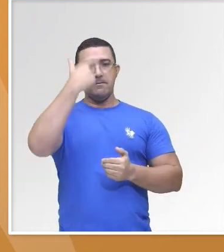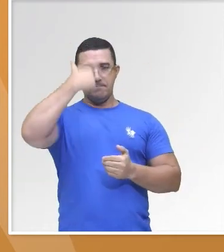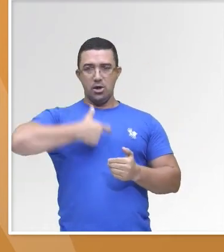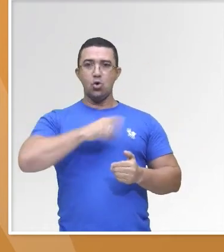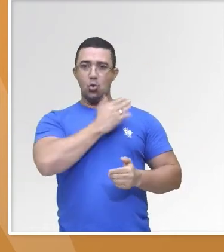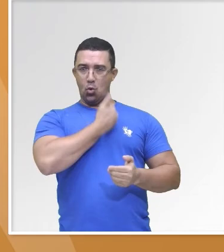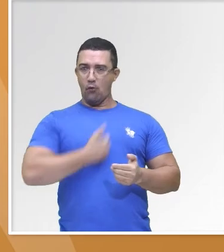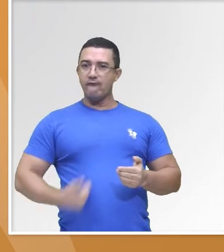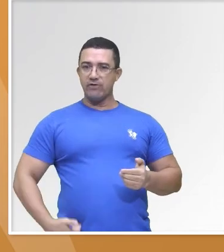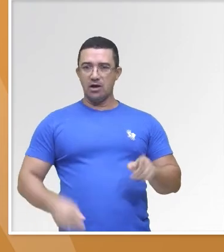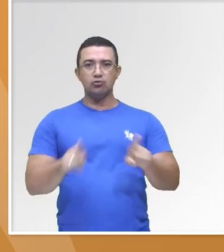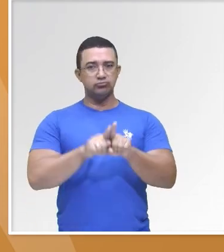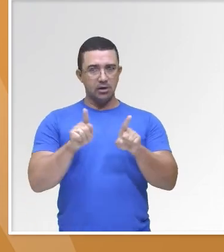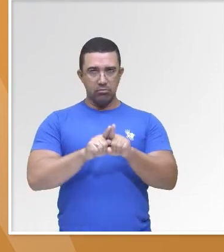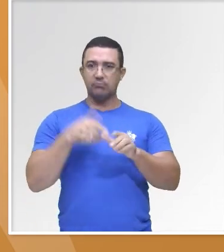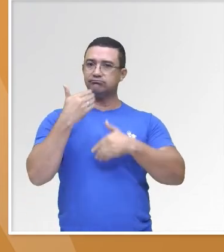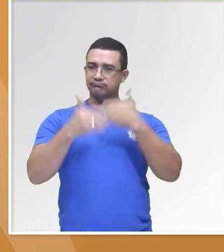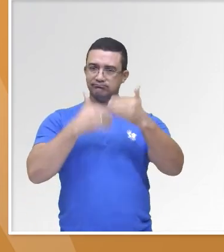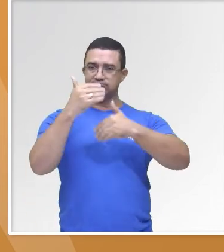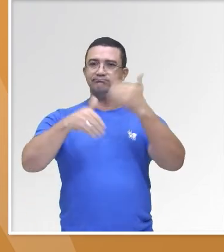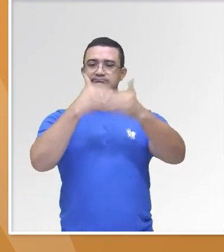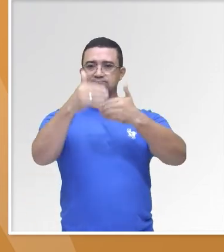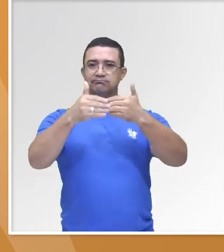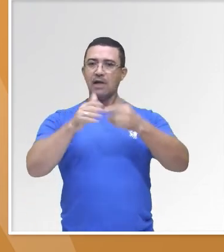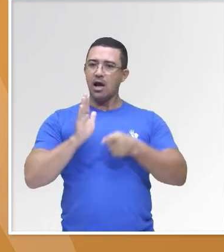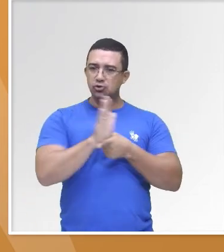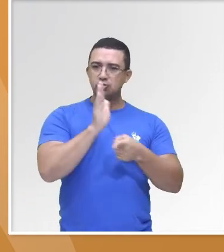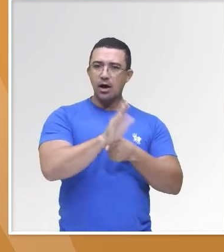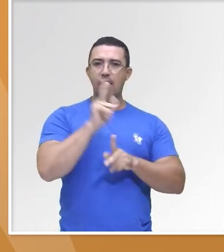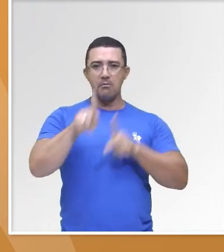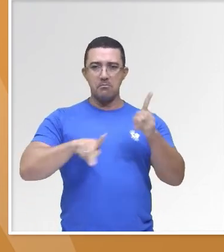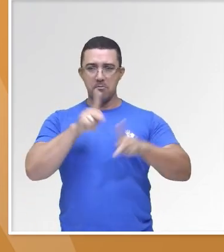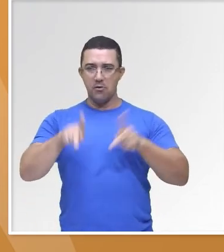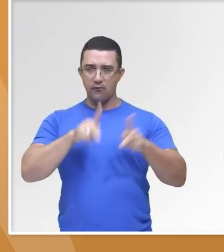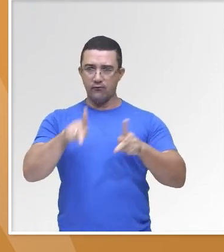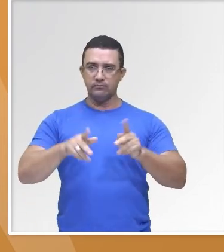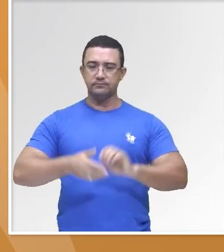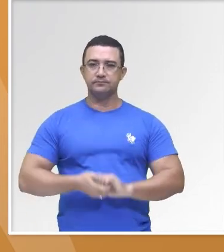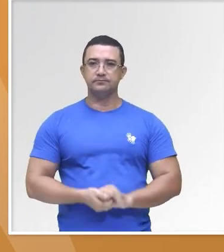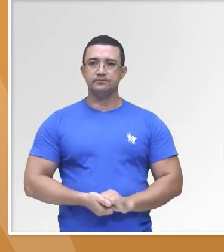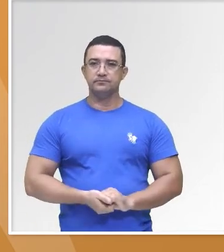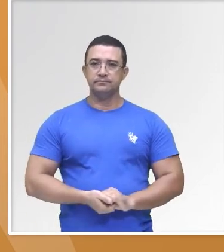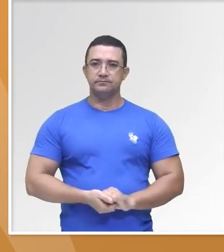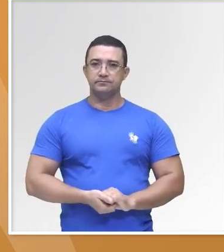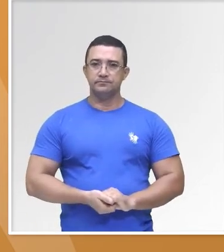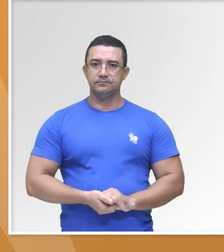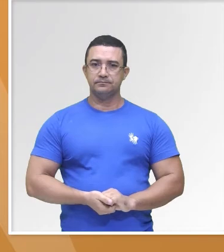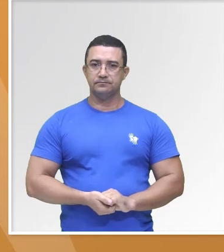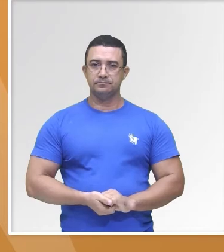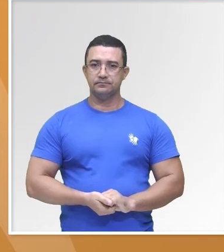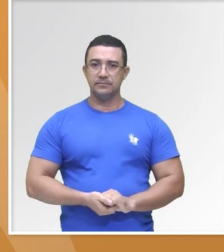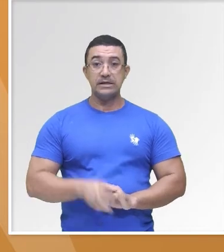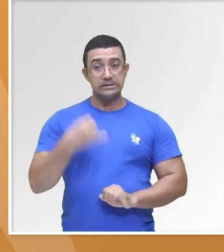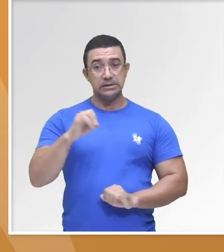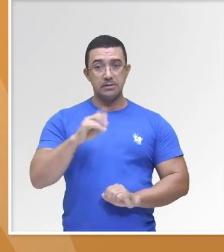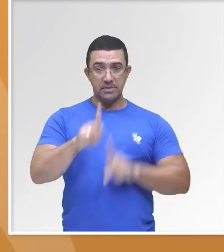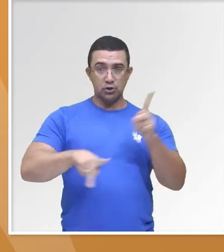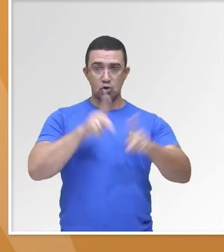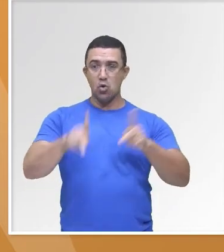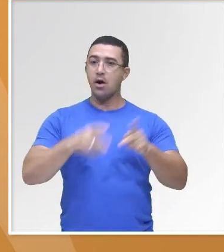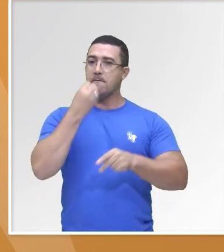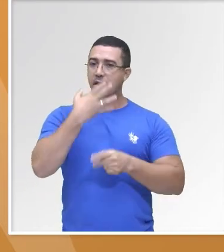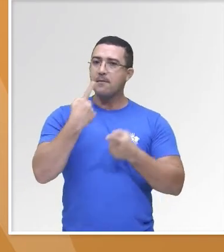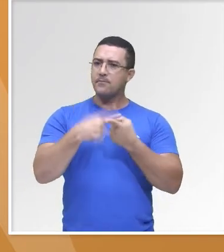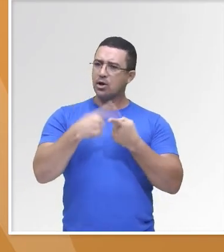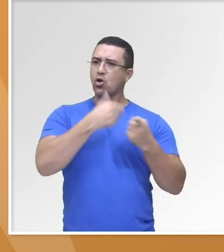governo também está crescendo, está favorecendo a população. Não é verdade? Então, se o povo vai bem, é porque o governo